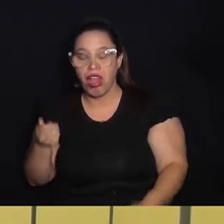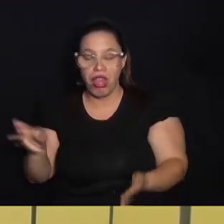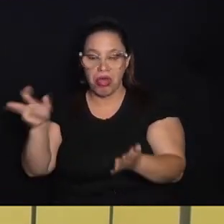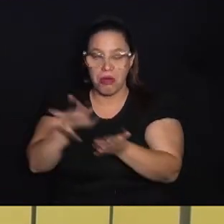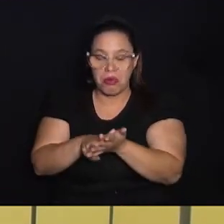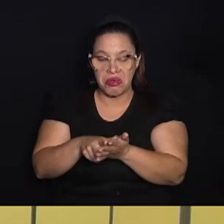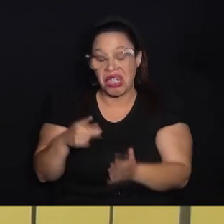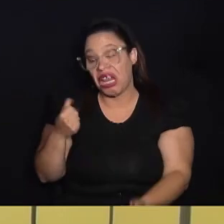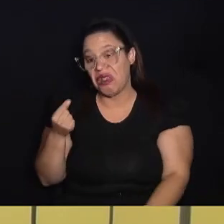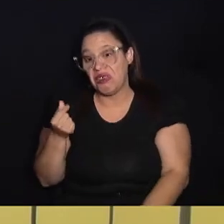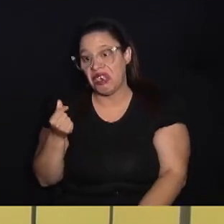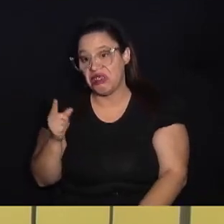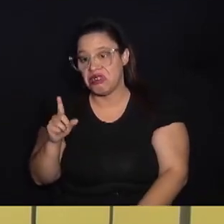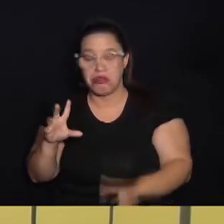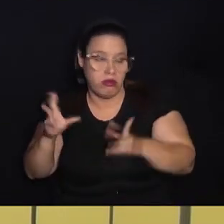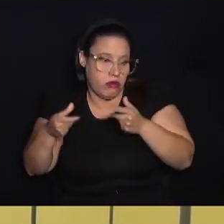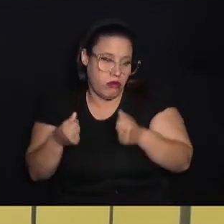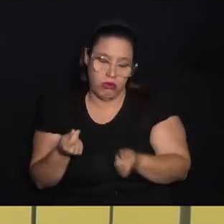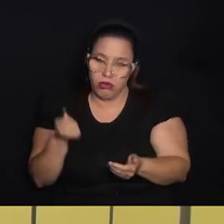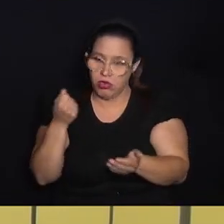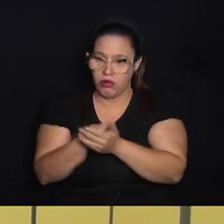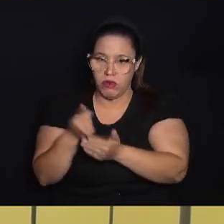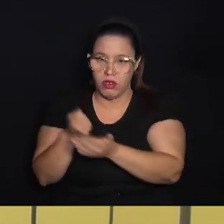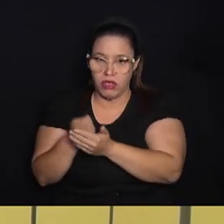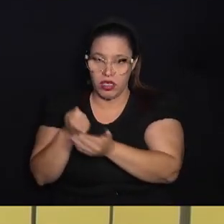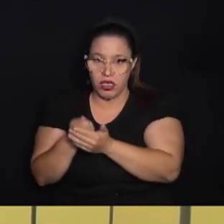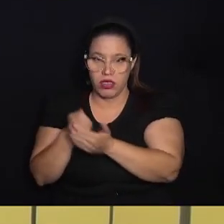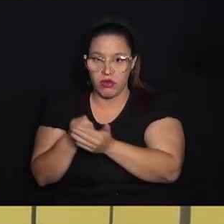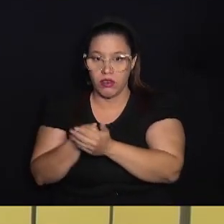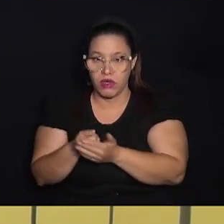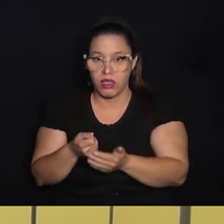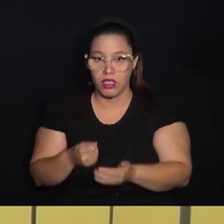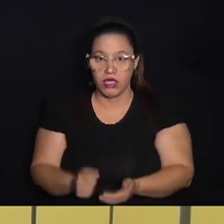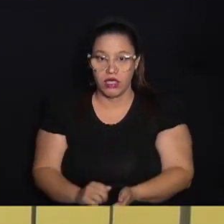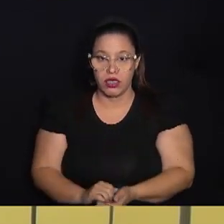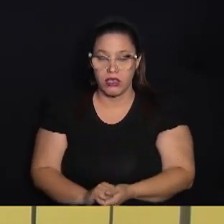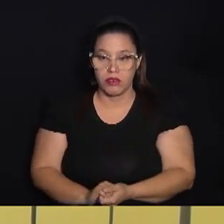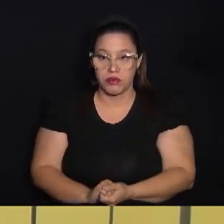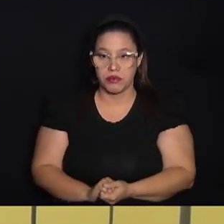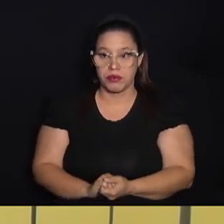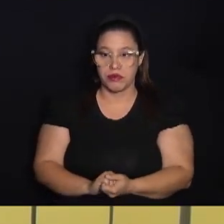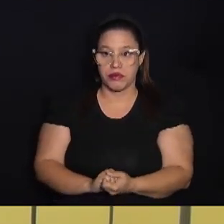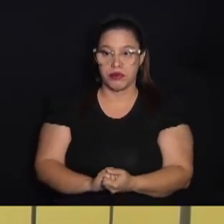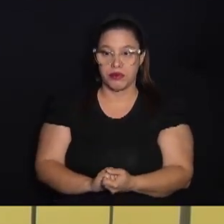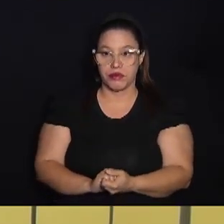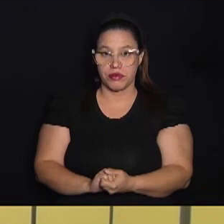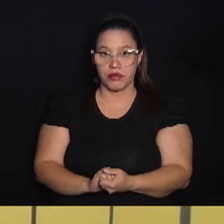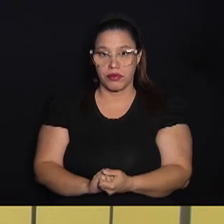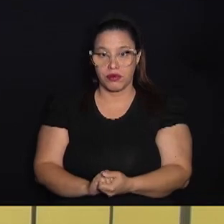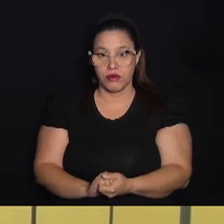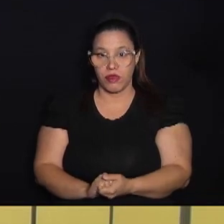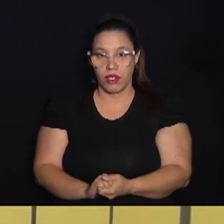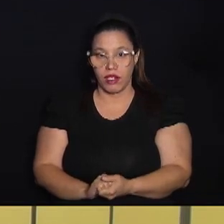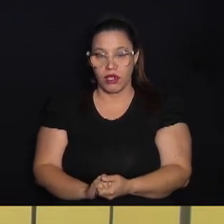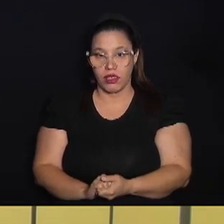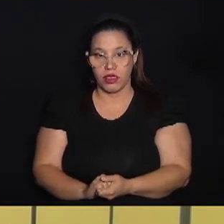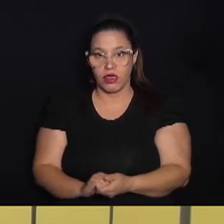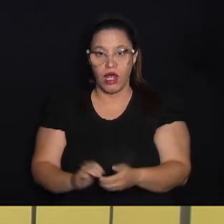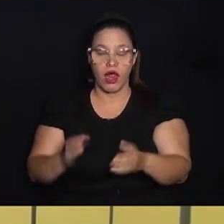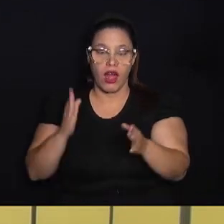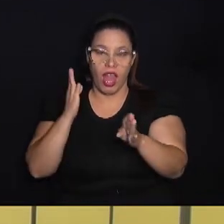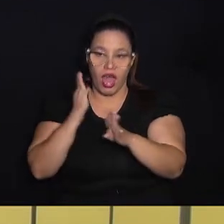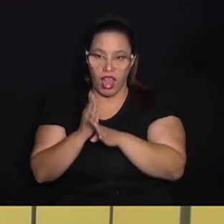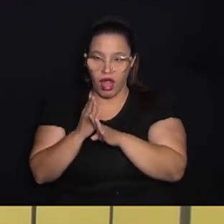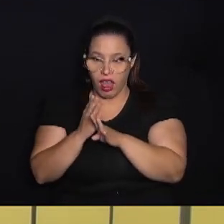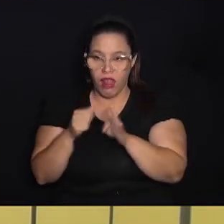Então tudo tinha uma tinha um valor eu tô tentando correr pra gente chegar logo na onde a gente onde onde eu preciso dizer que o em contra Em contrapartida